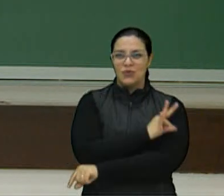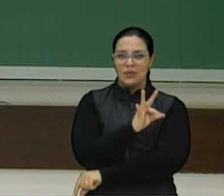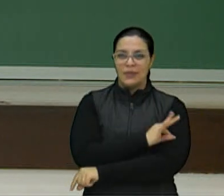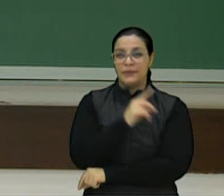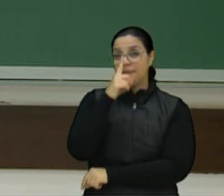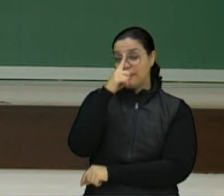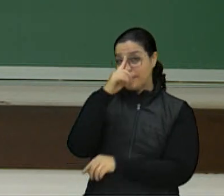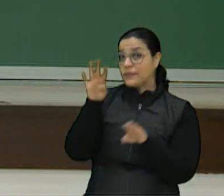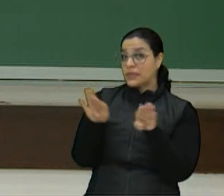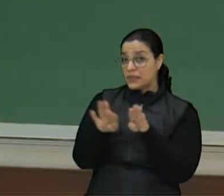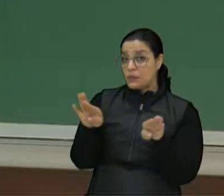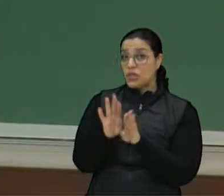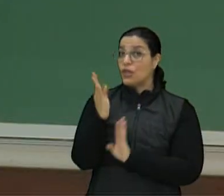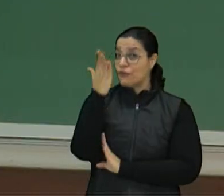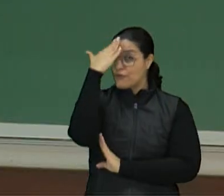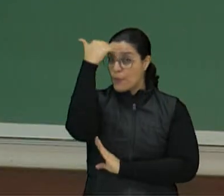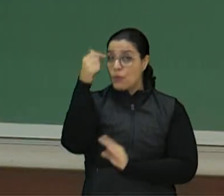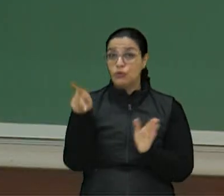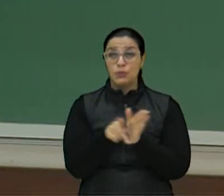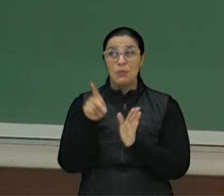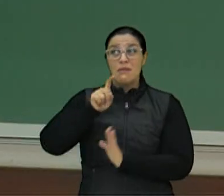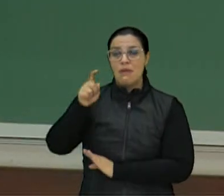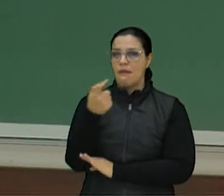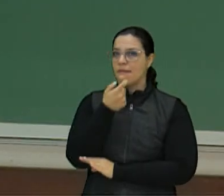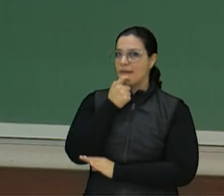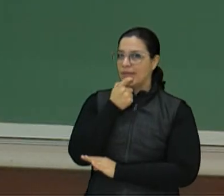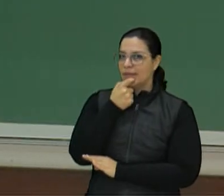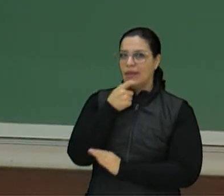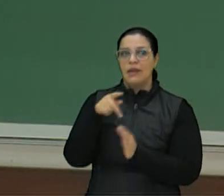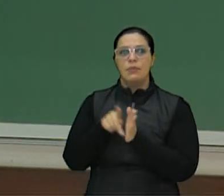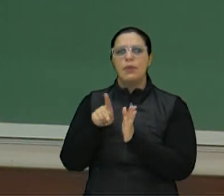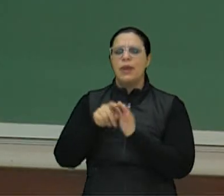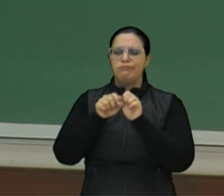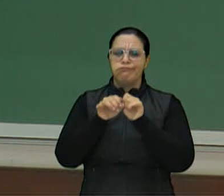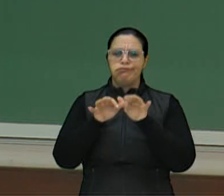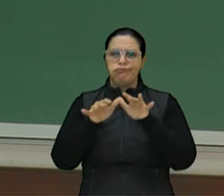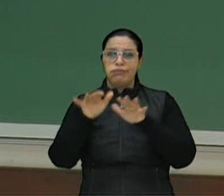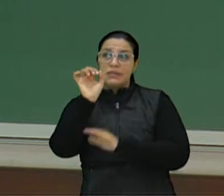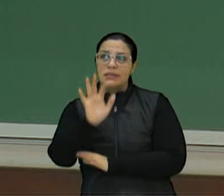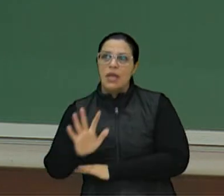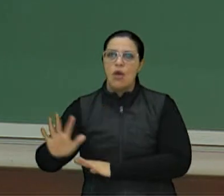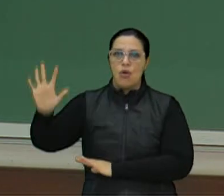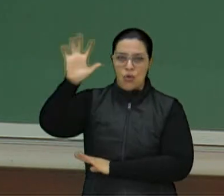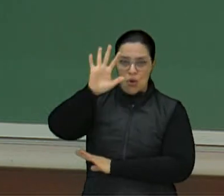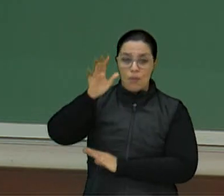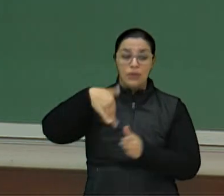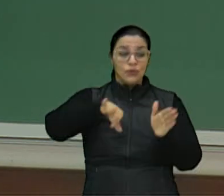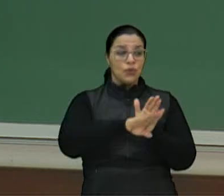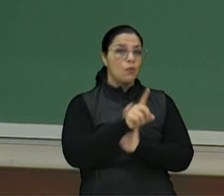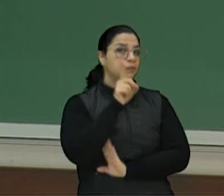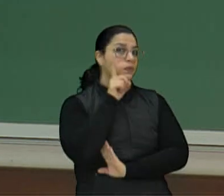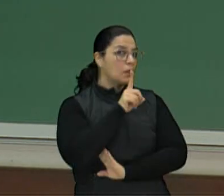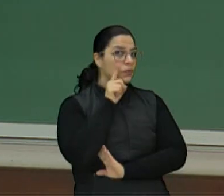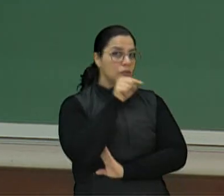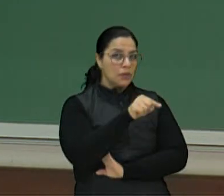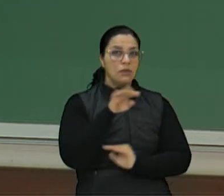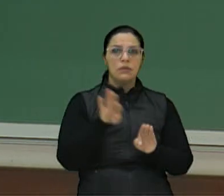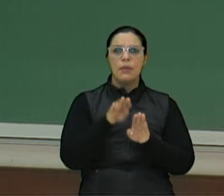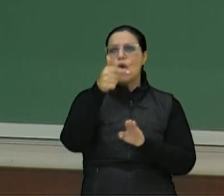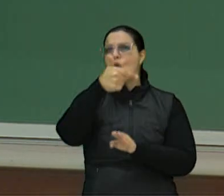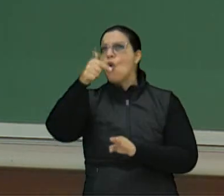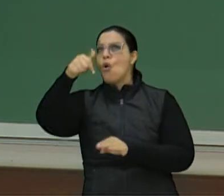Depois do êxito da pintura à aquarela na Inglaterra, essa se difundiu por toda a Europa e Estados Unidos da América e depois para vários